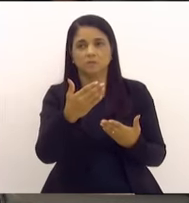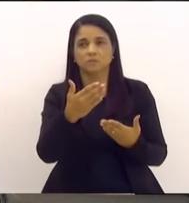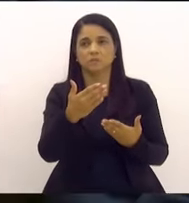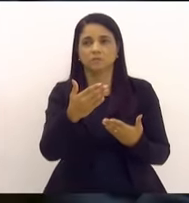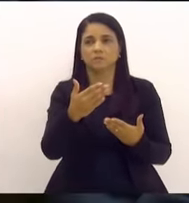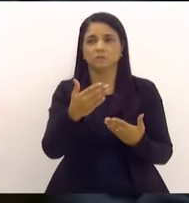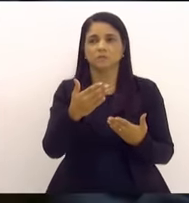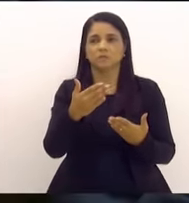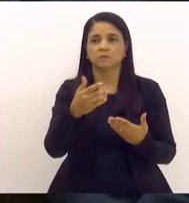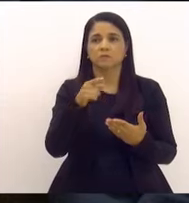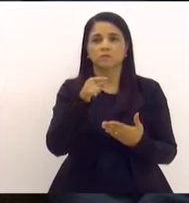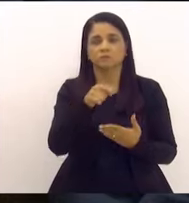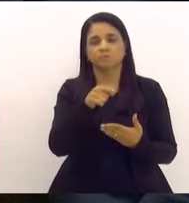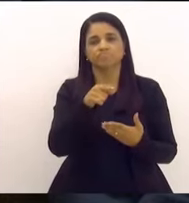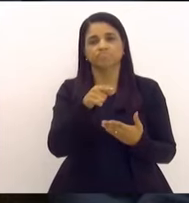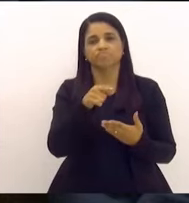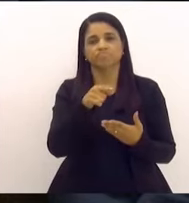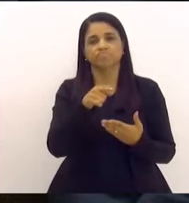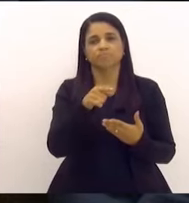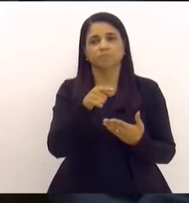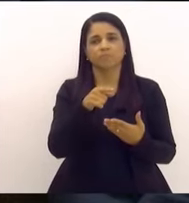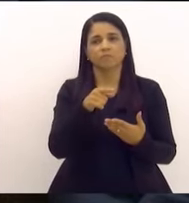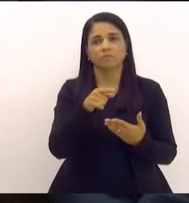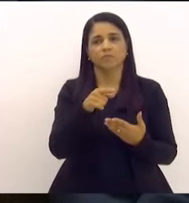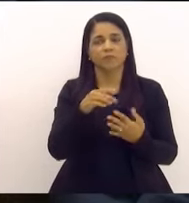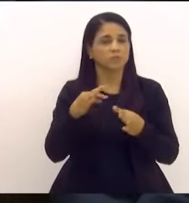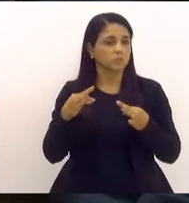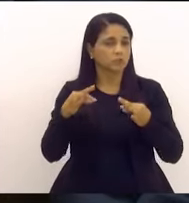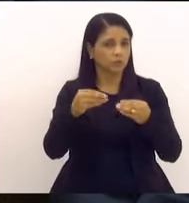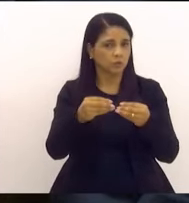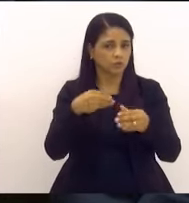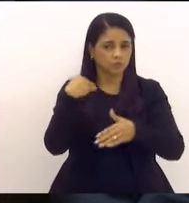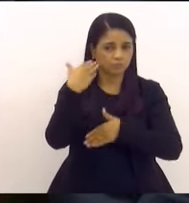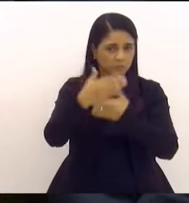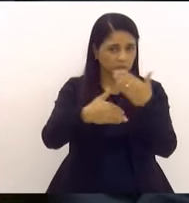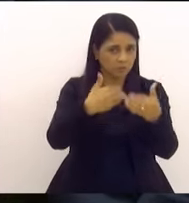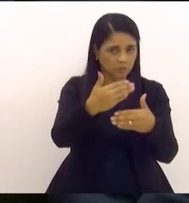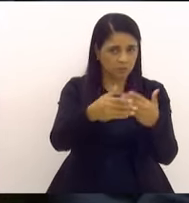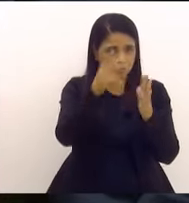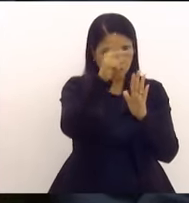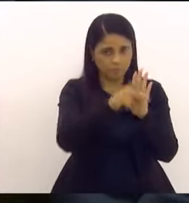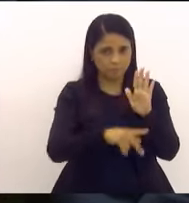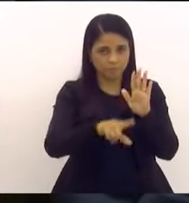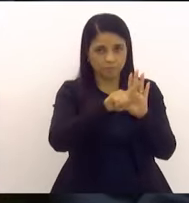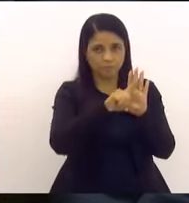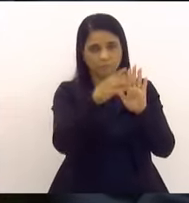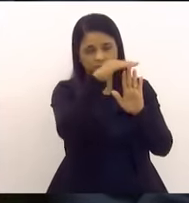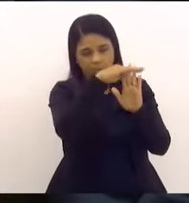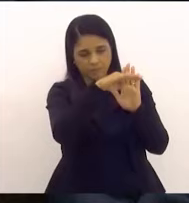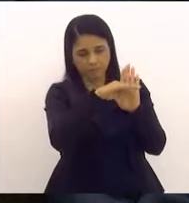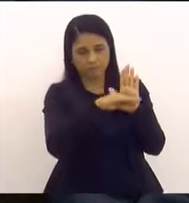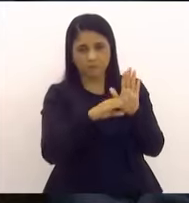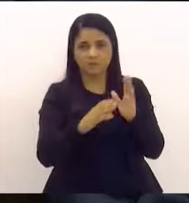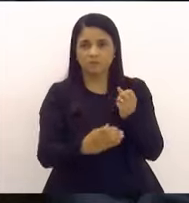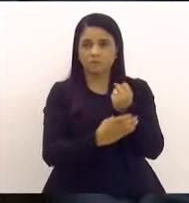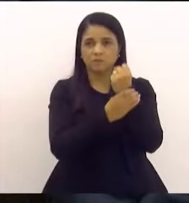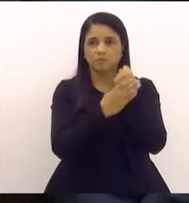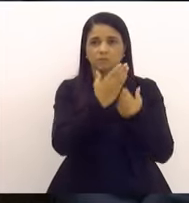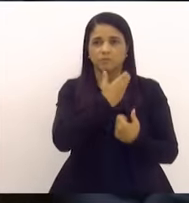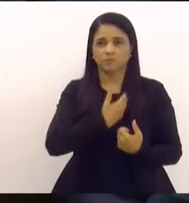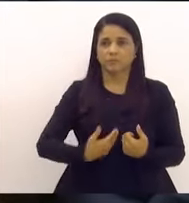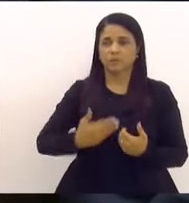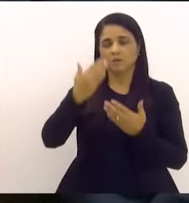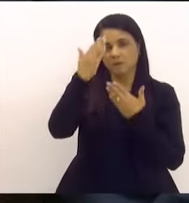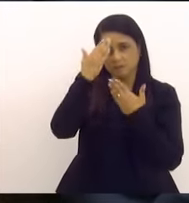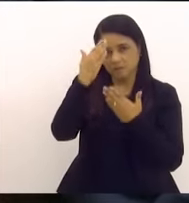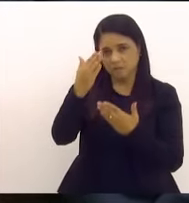agradecer a condução de Vossa Excelência à frente desse processo, que é importante para a pauta de segurança pública do Estado.